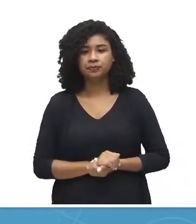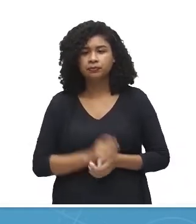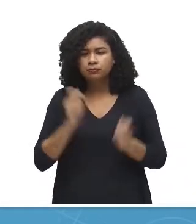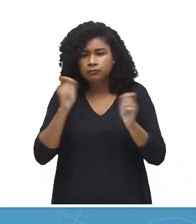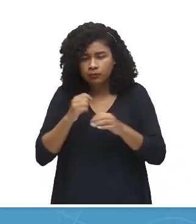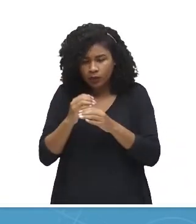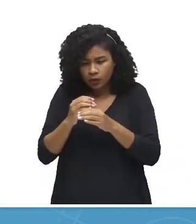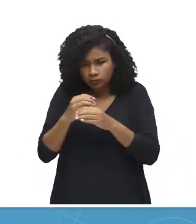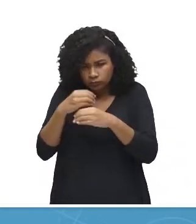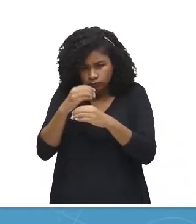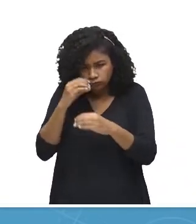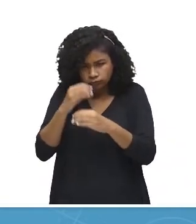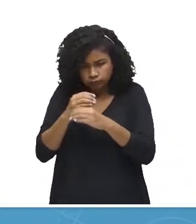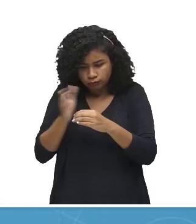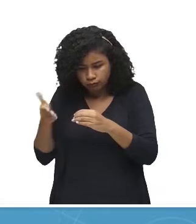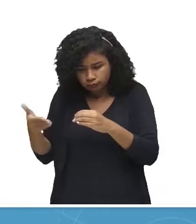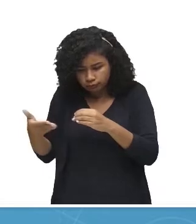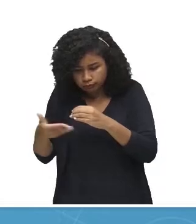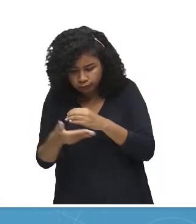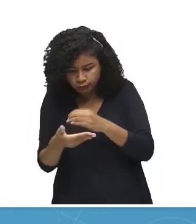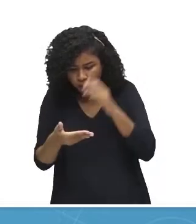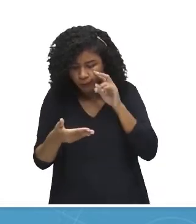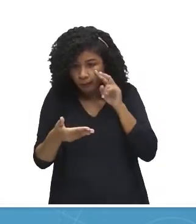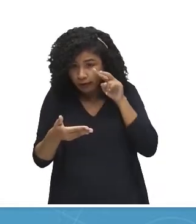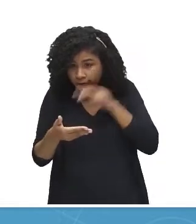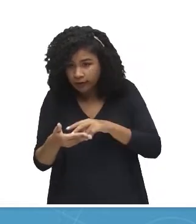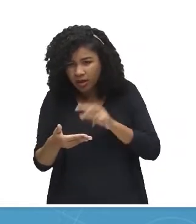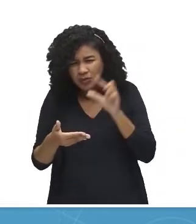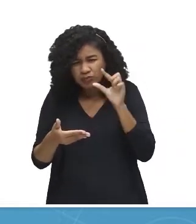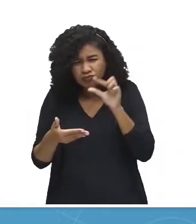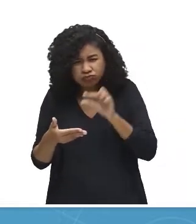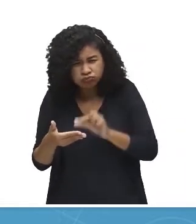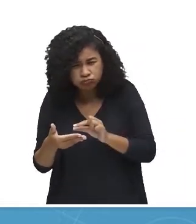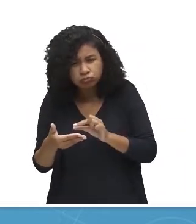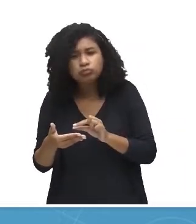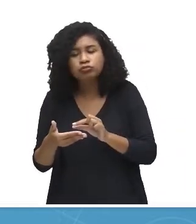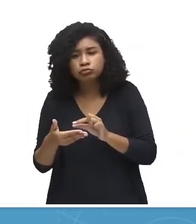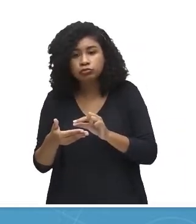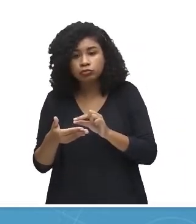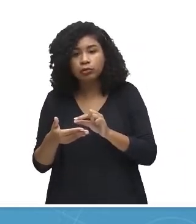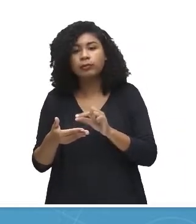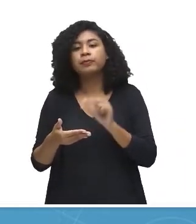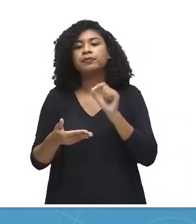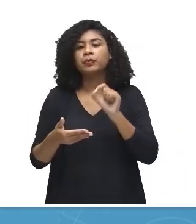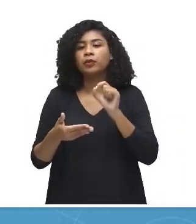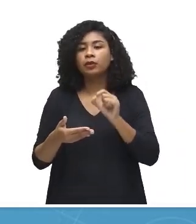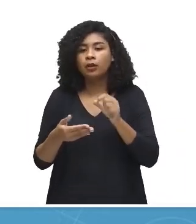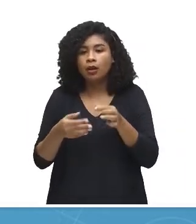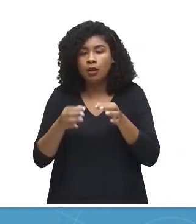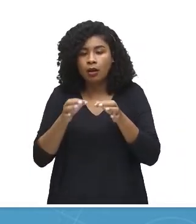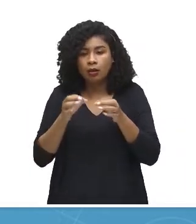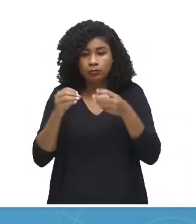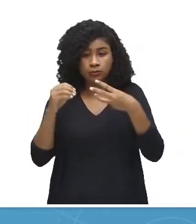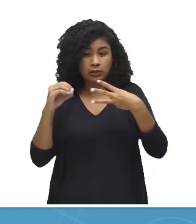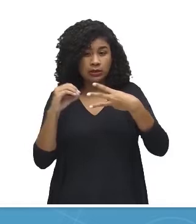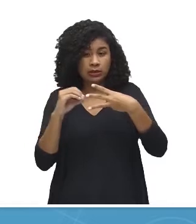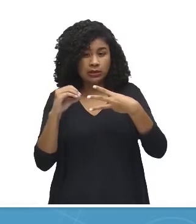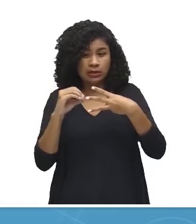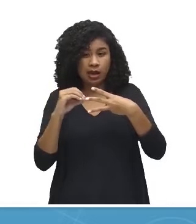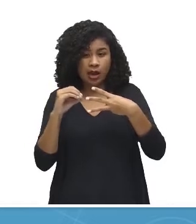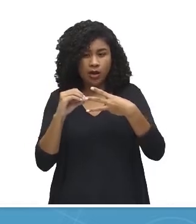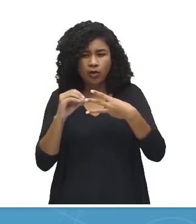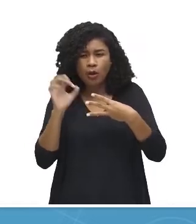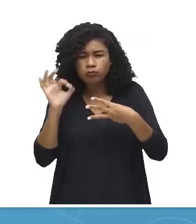nessa imagem, a gente observa que tem o tecido epitelial, que são essas células aqui de cima, tá? Como a gente pode